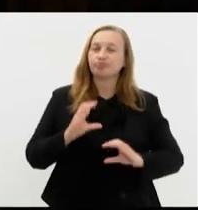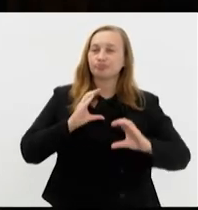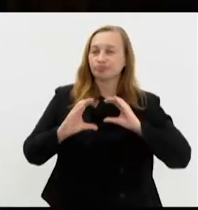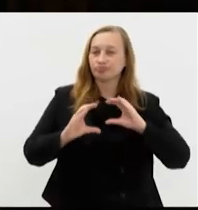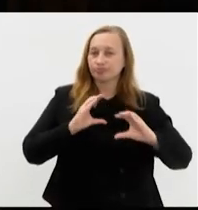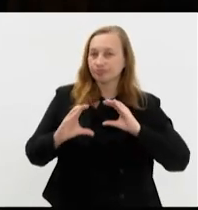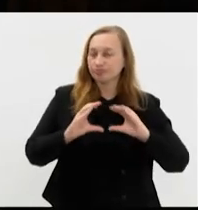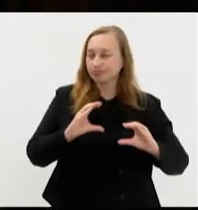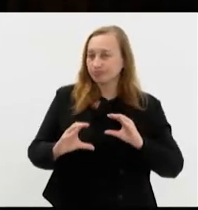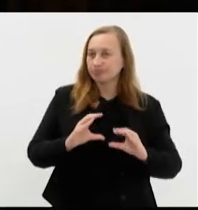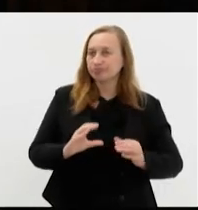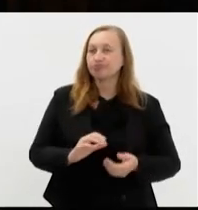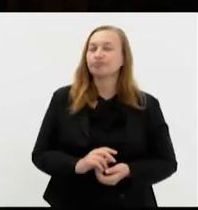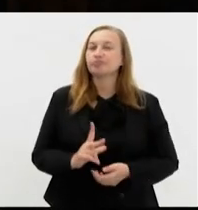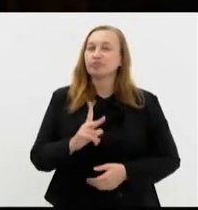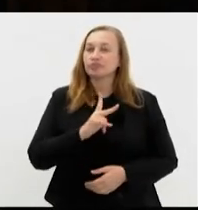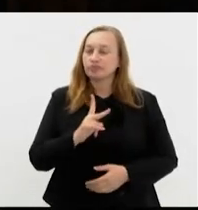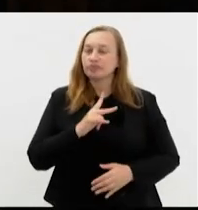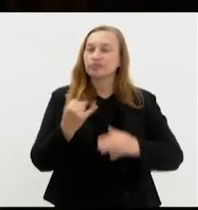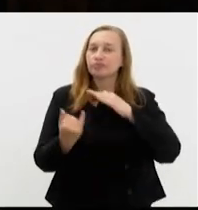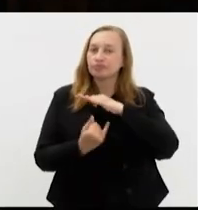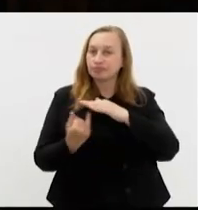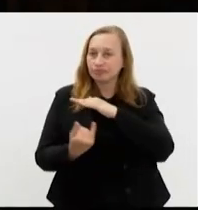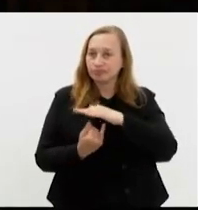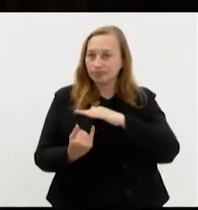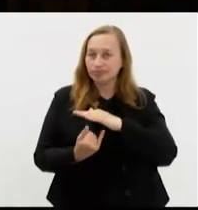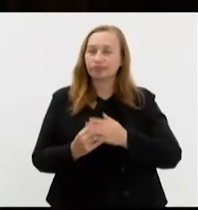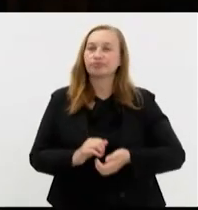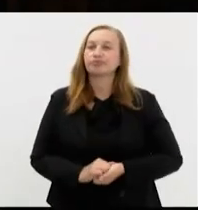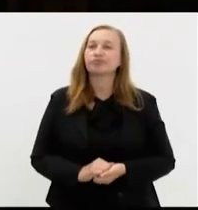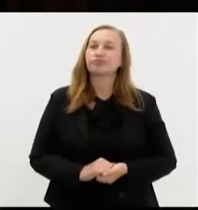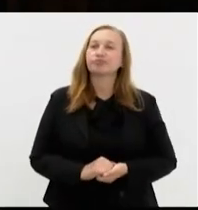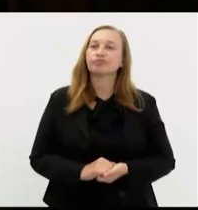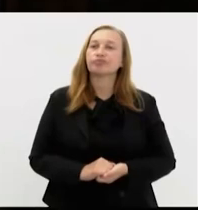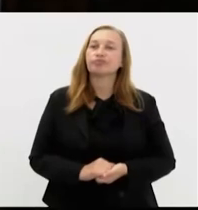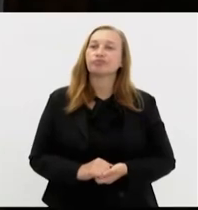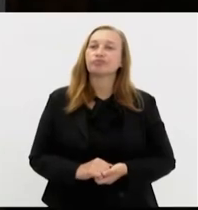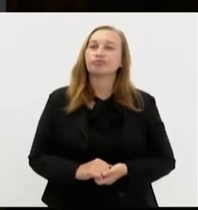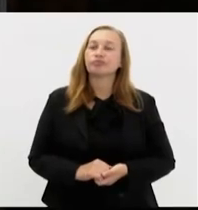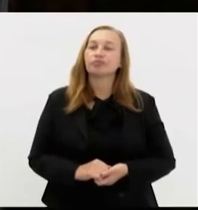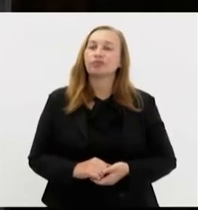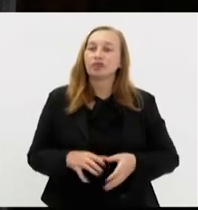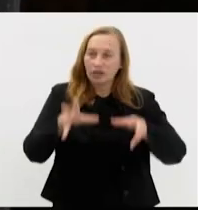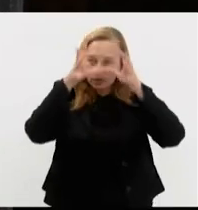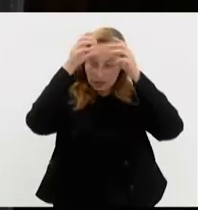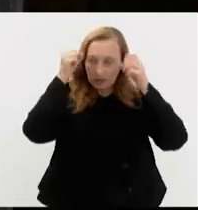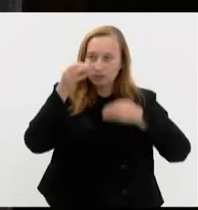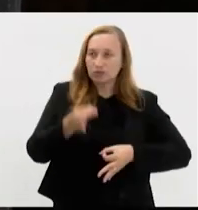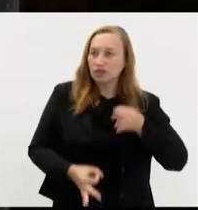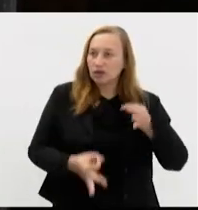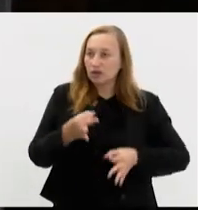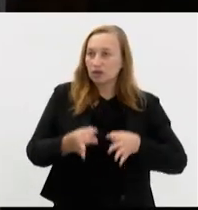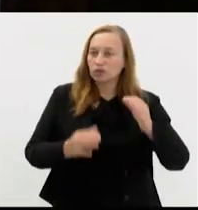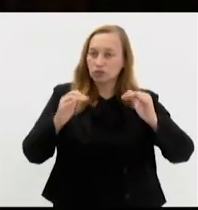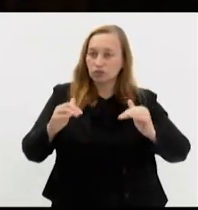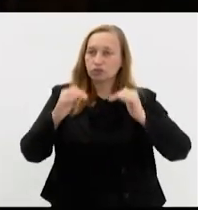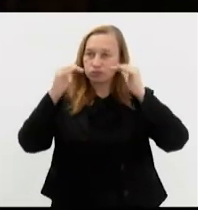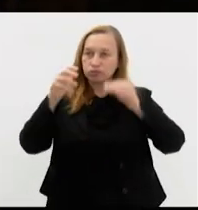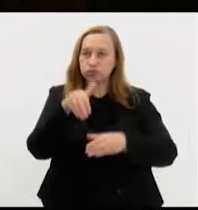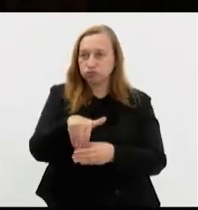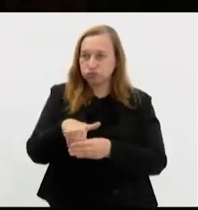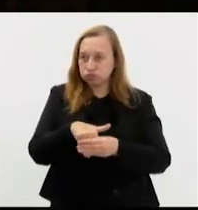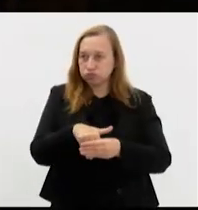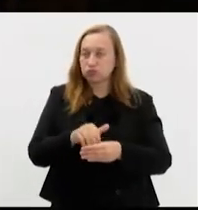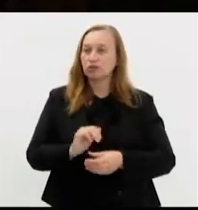comunicadoras da própria instituição no caso aqui do Tribunal Regional Eleitoral do Tribunal Superior Eleitoral é por